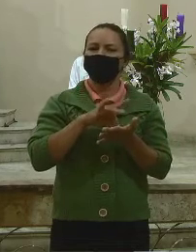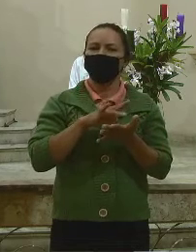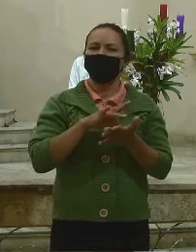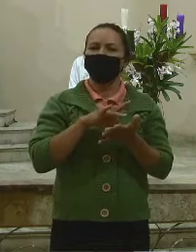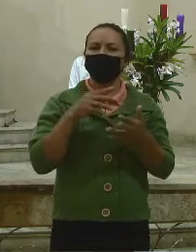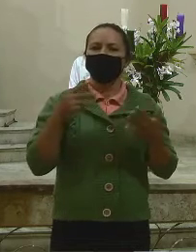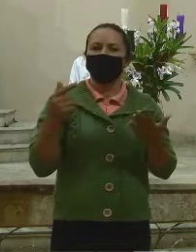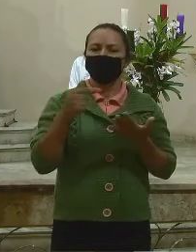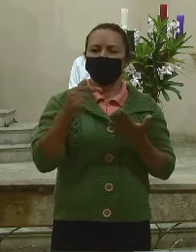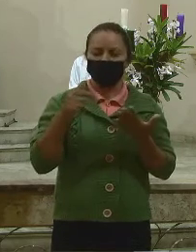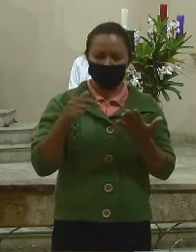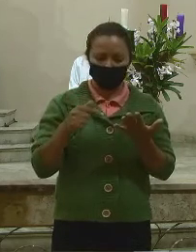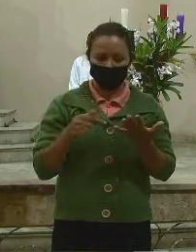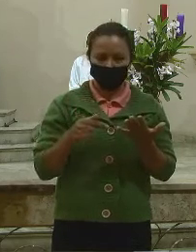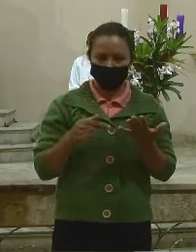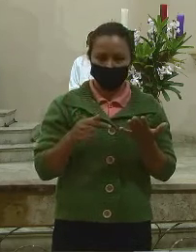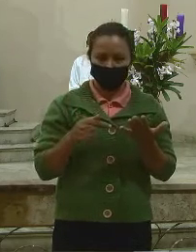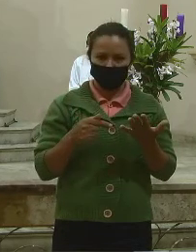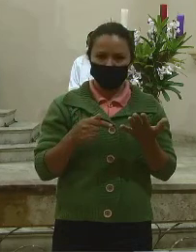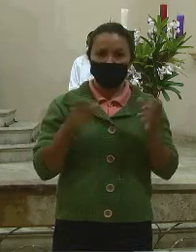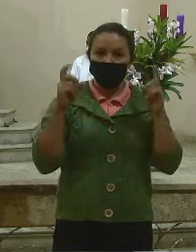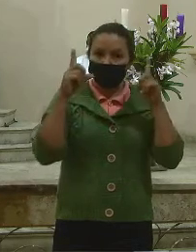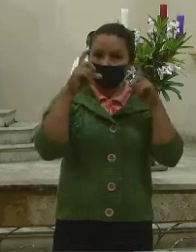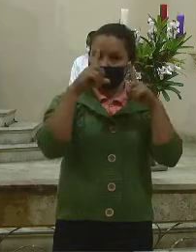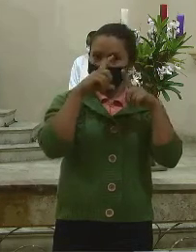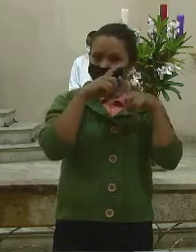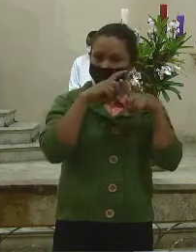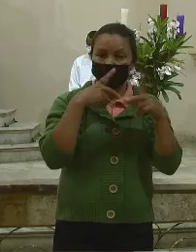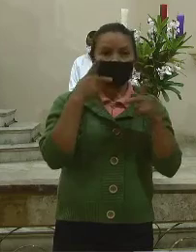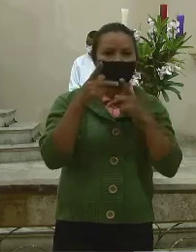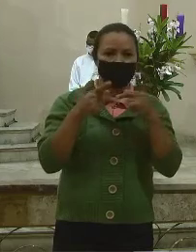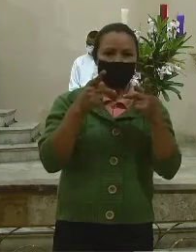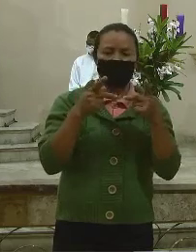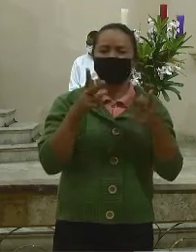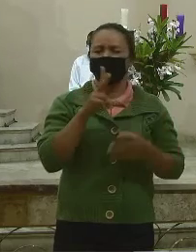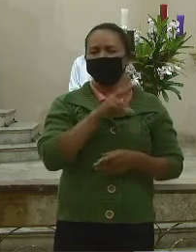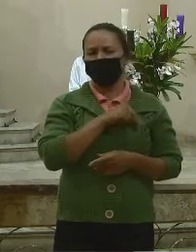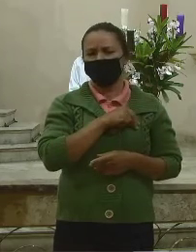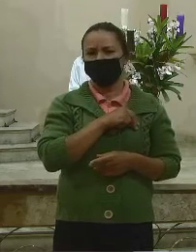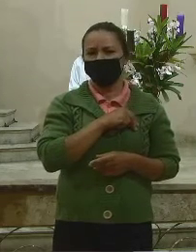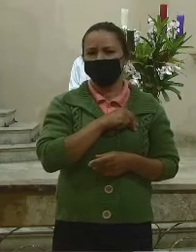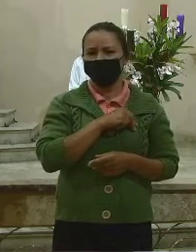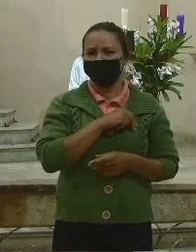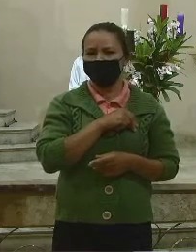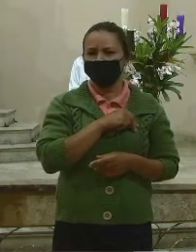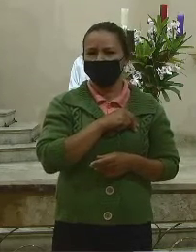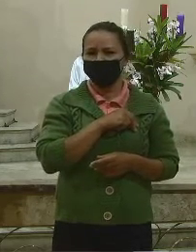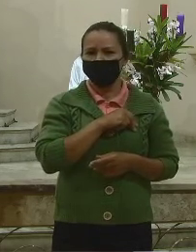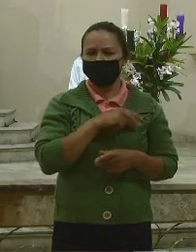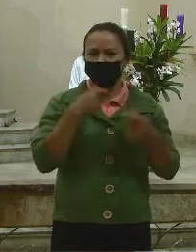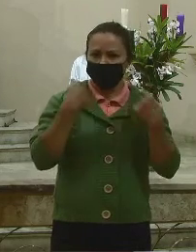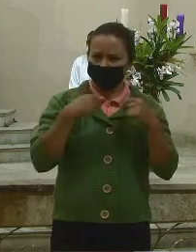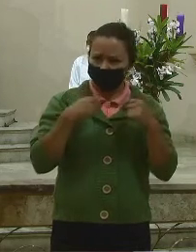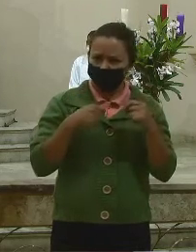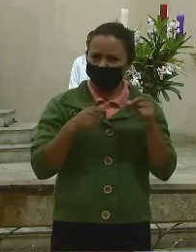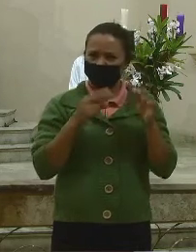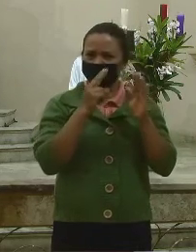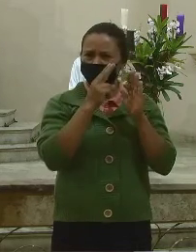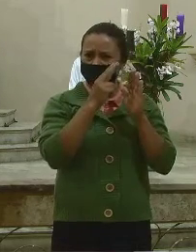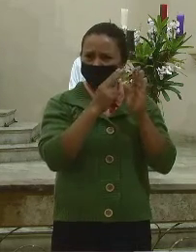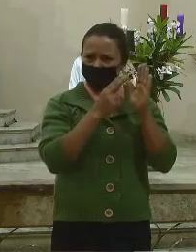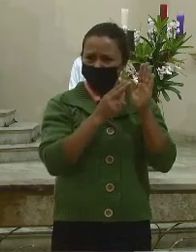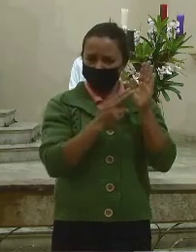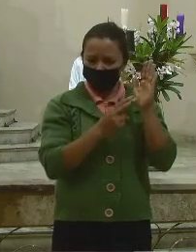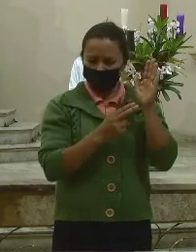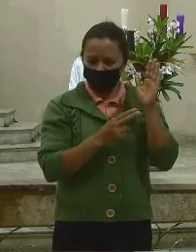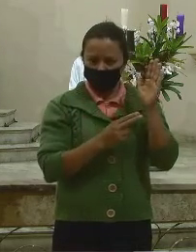tantos nomes, até difíceis de pronunciar, será que seriam realmente necessários numa